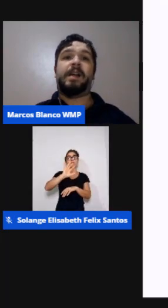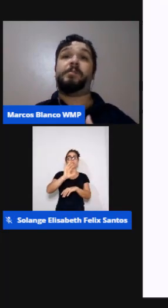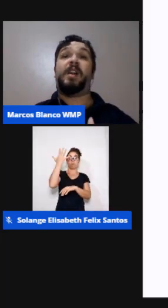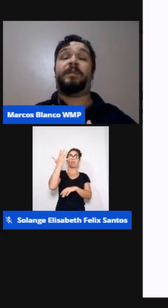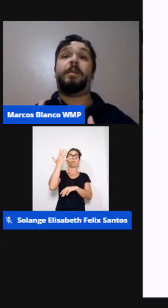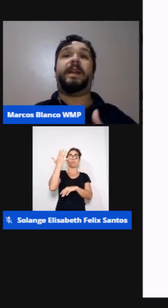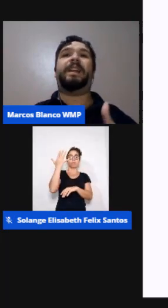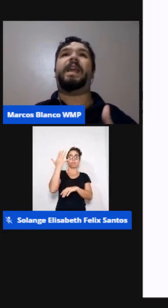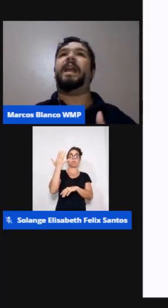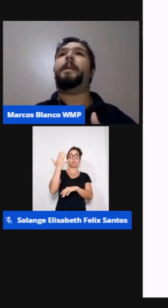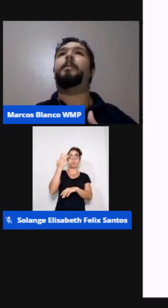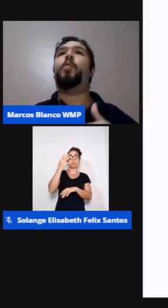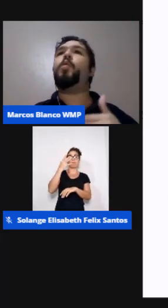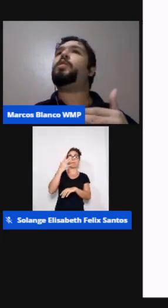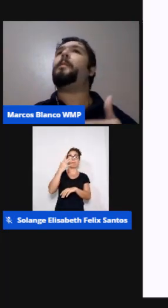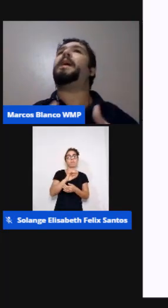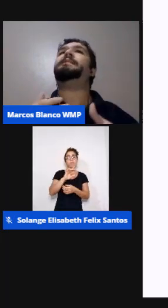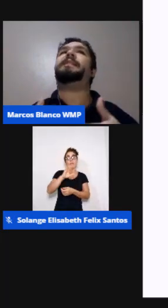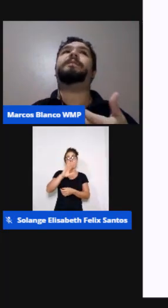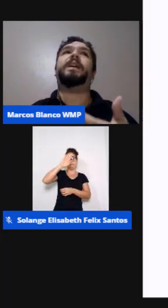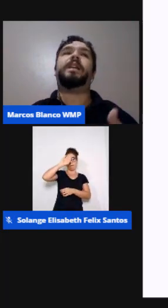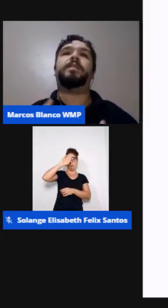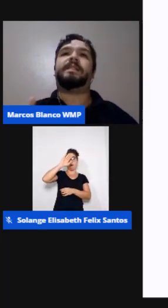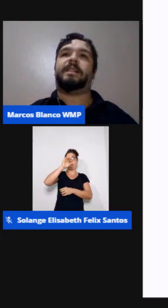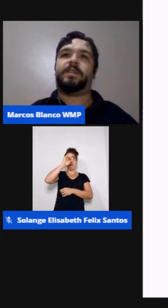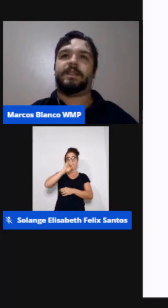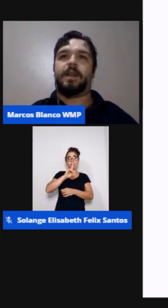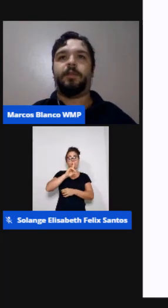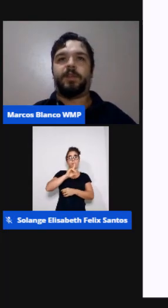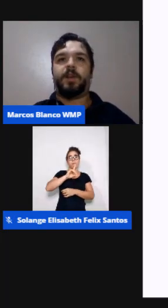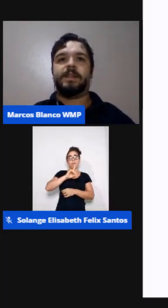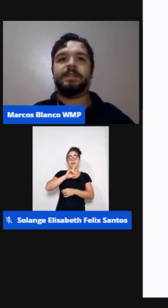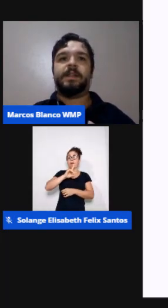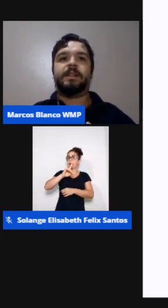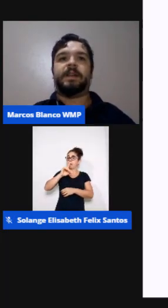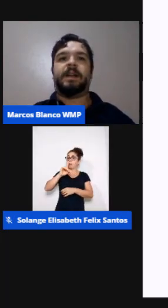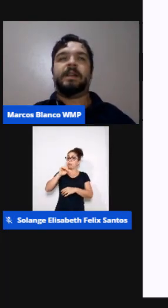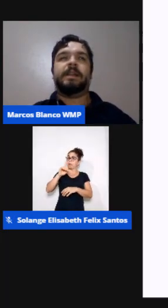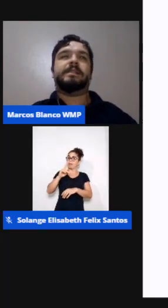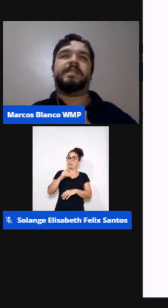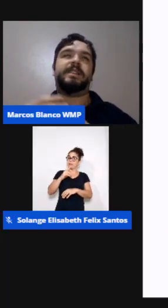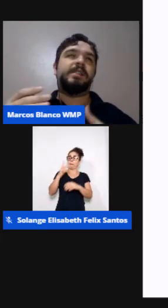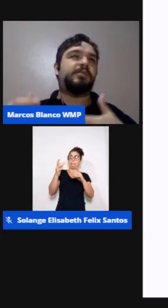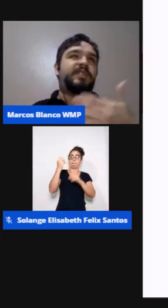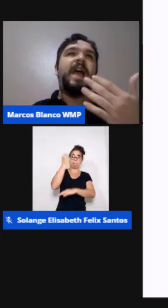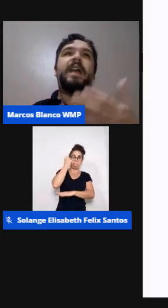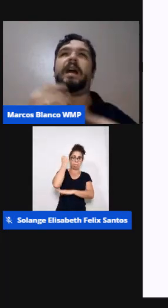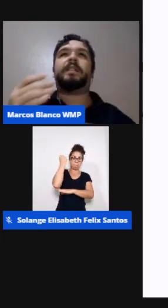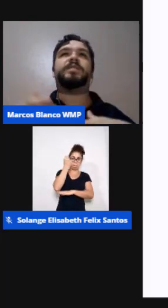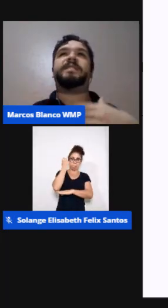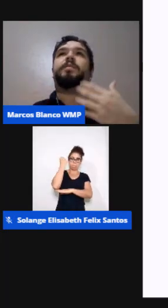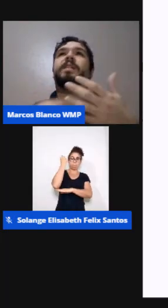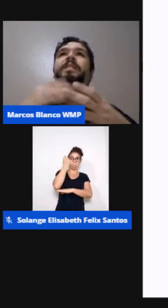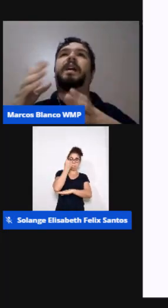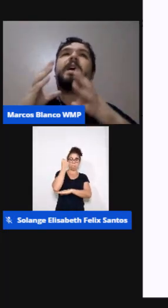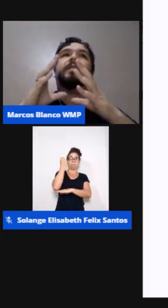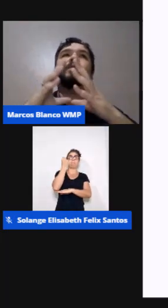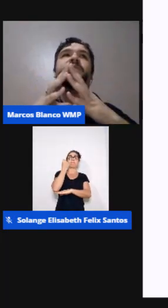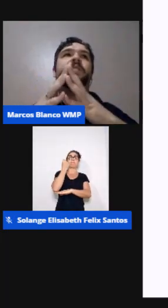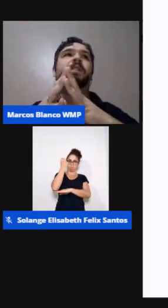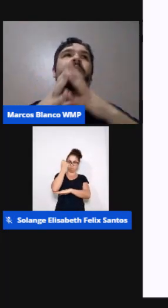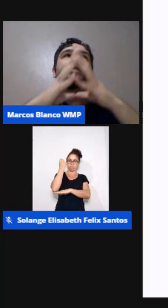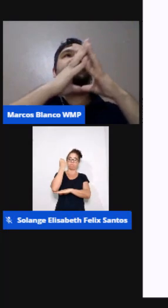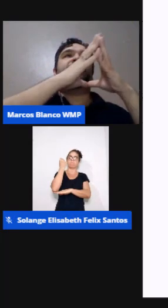febre amarela ela é muito mais severa do que essas outras arboviroses, tá? Já há relatos de